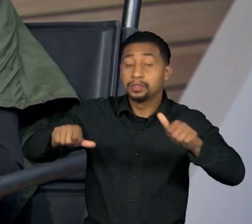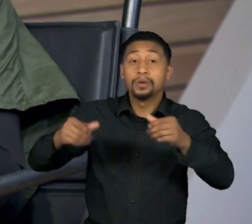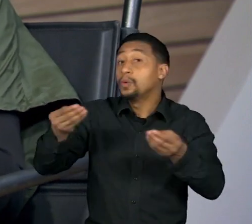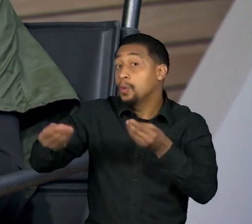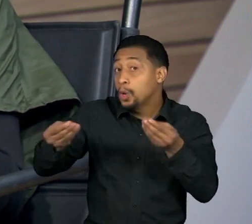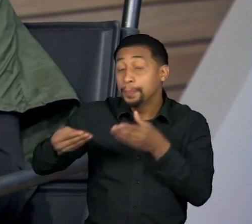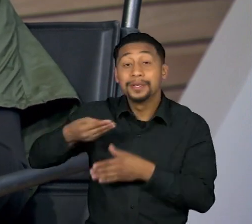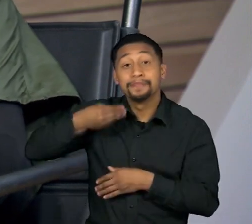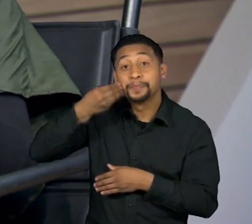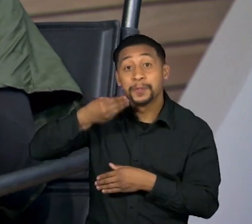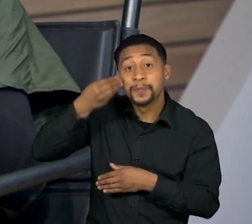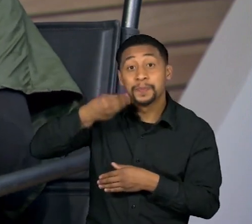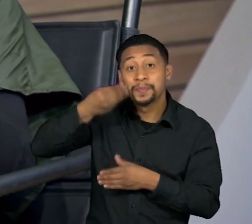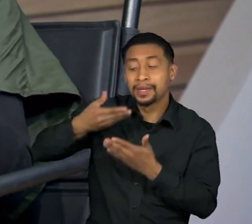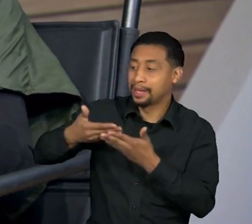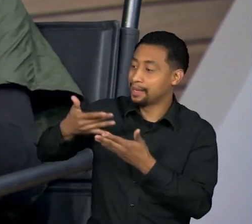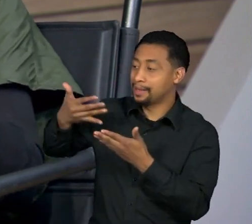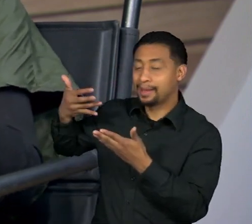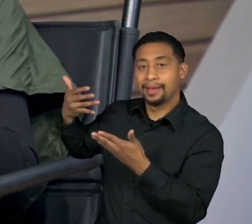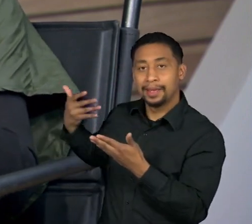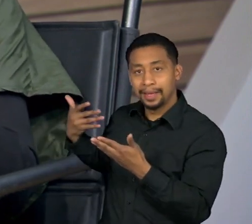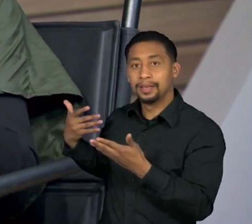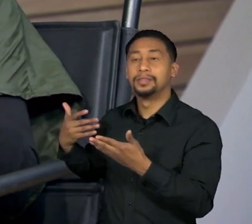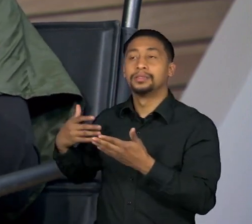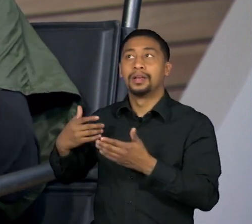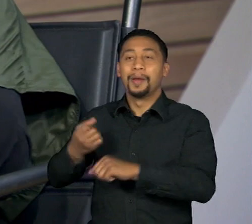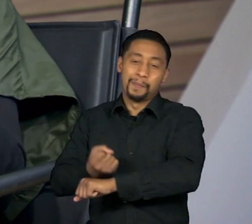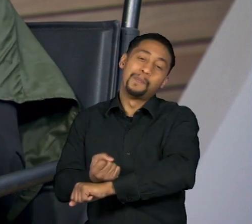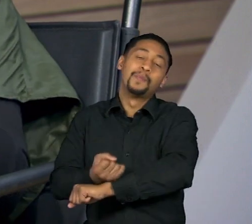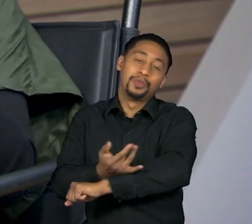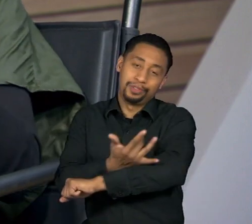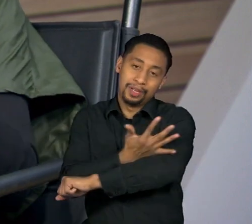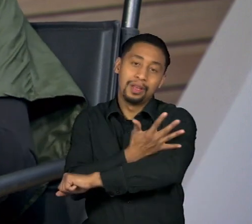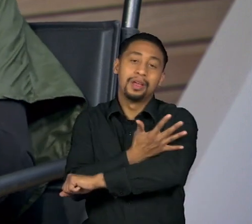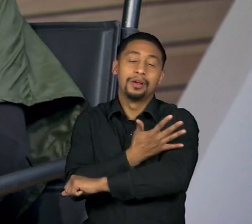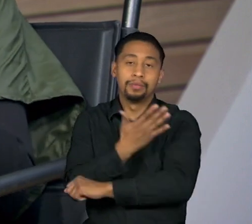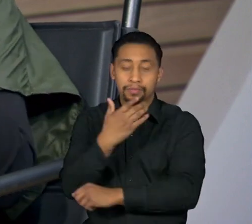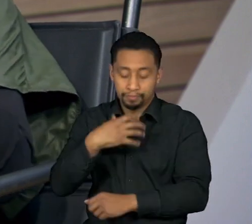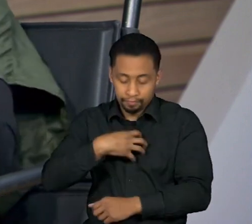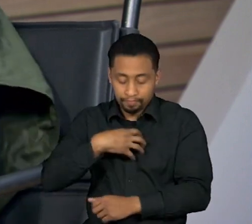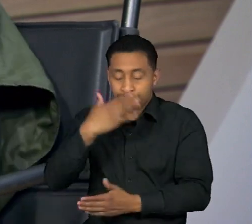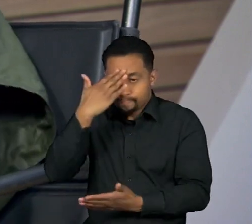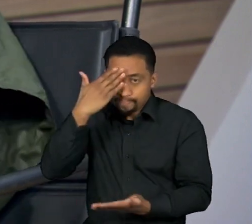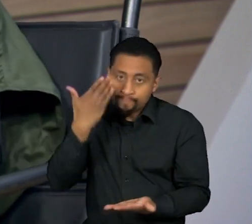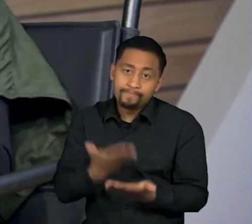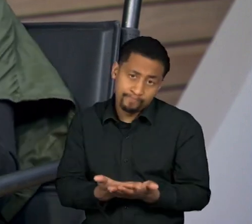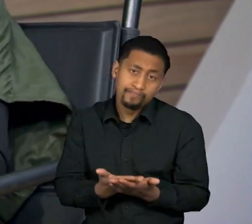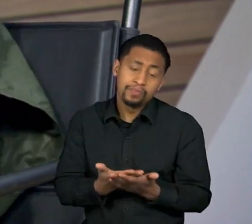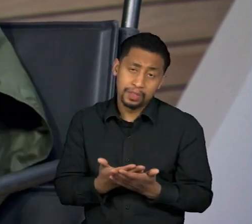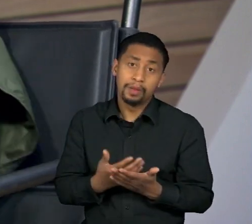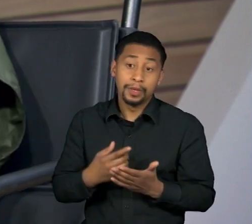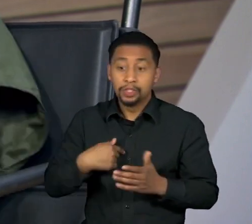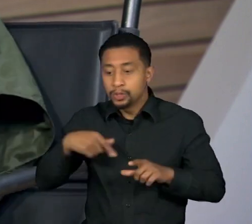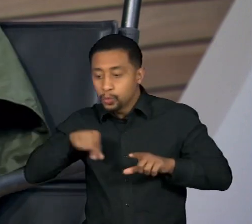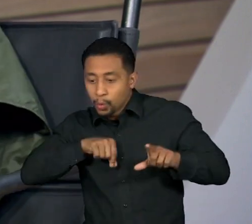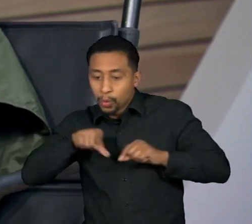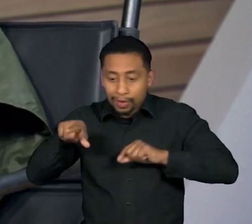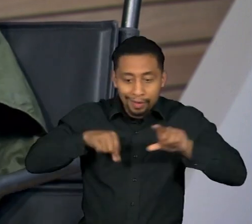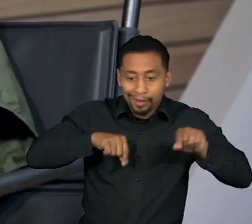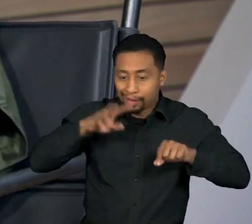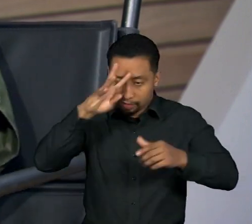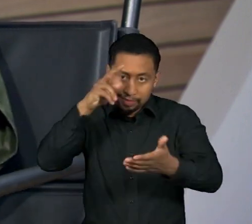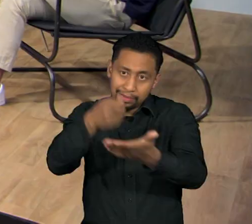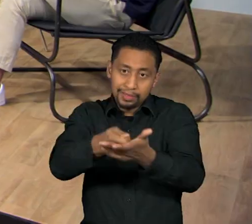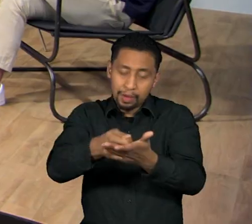no nosso repertório, nas nossas emoções. Nas nossas crenças. Nas nossas crenças. Então, é só para a gente, primeiro,